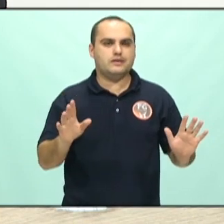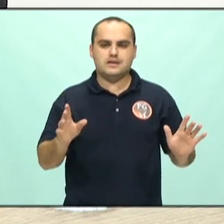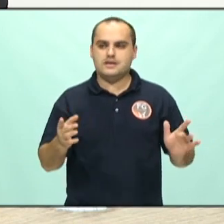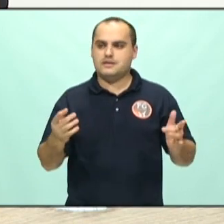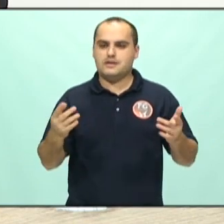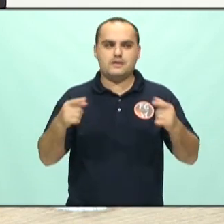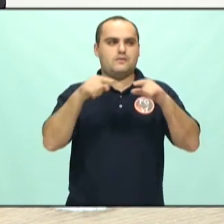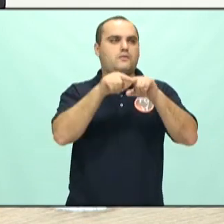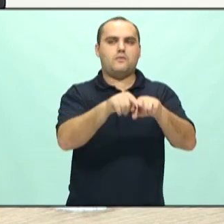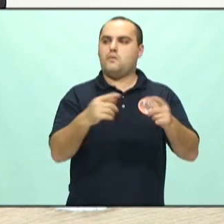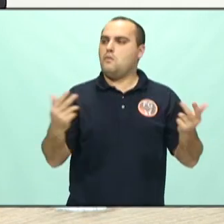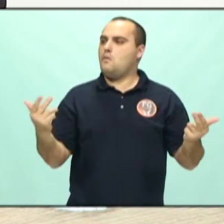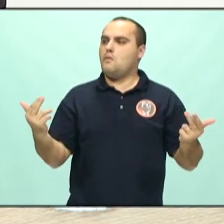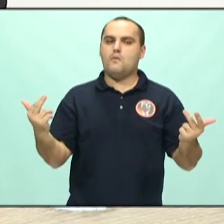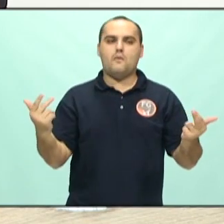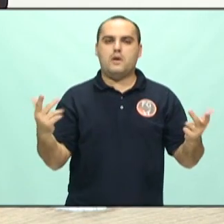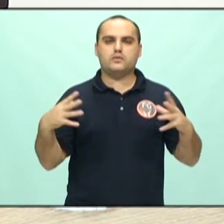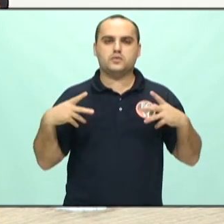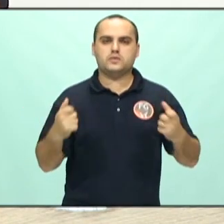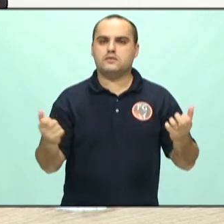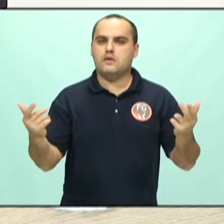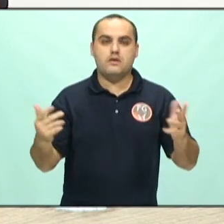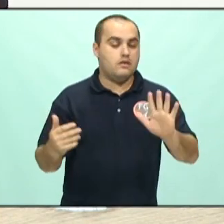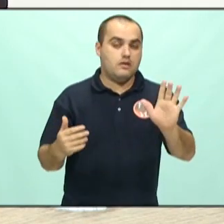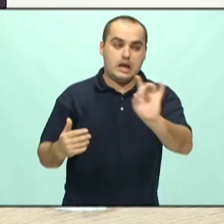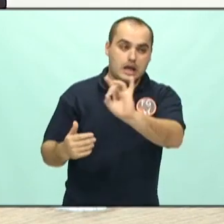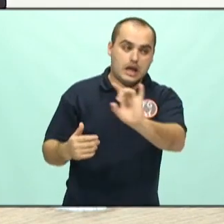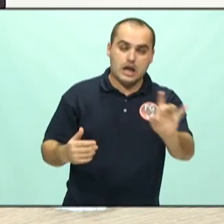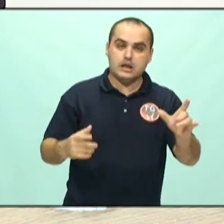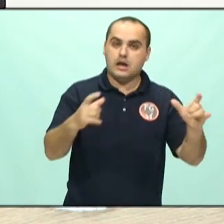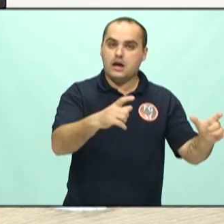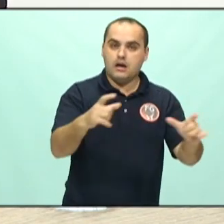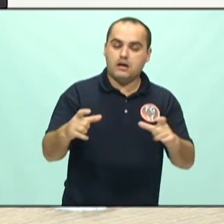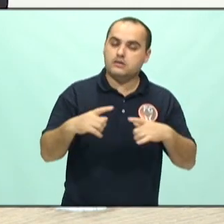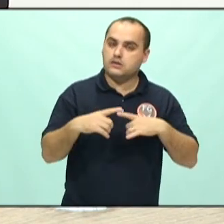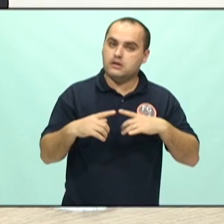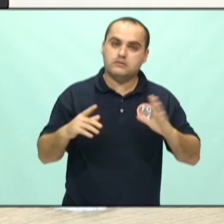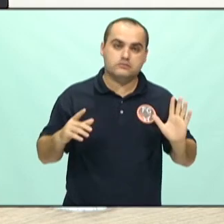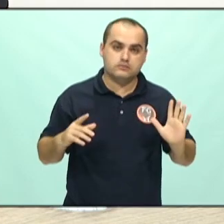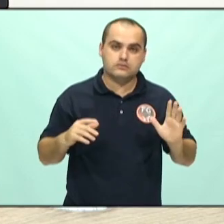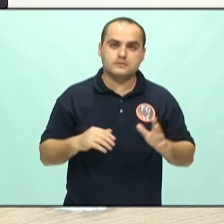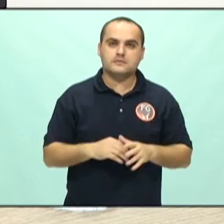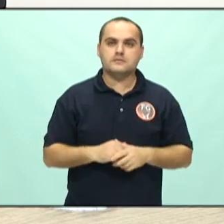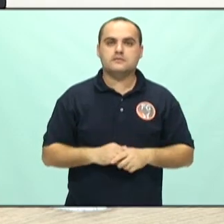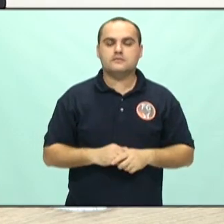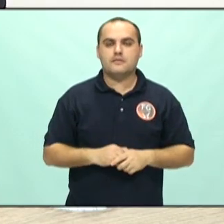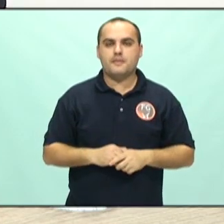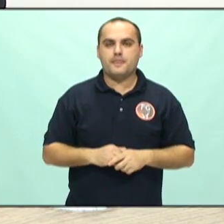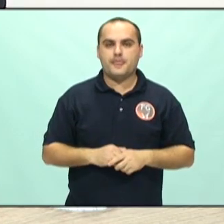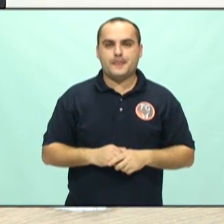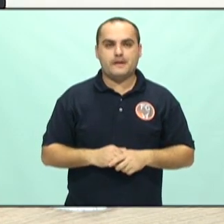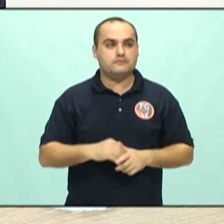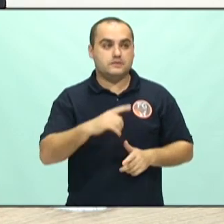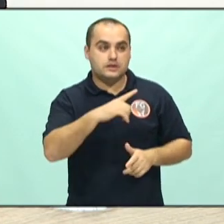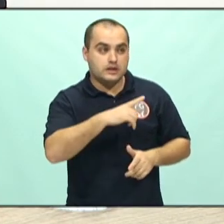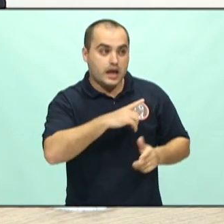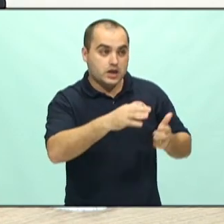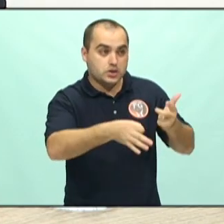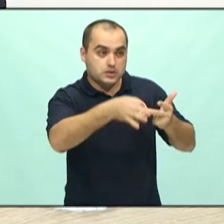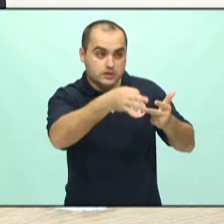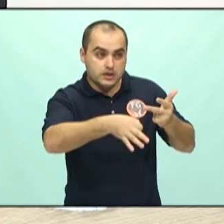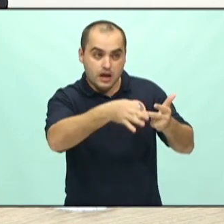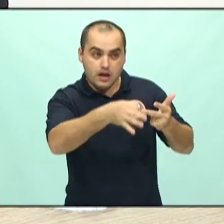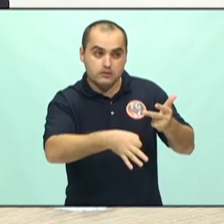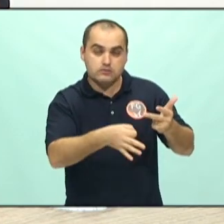igualitária, cada um tem o seu grau. Se nós formos pegar também, nós temos carreiras no Poder Judiciário e